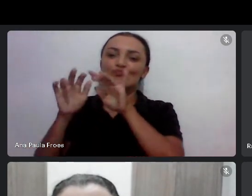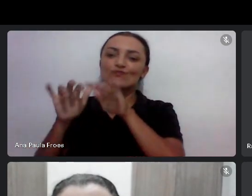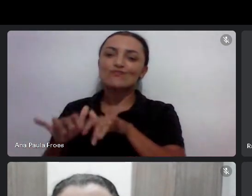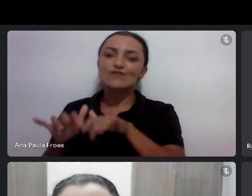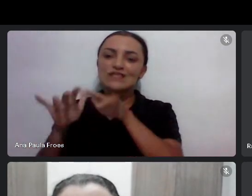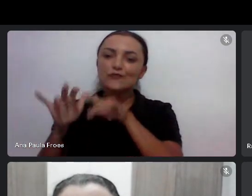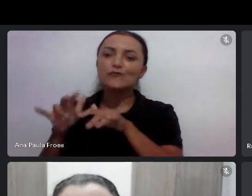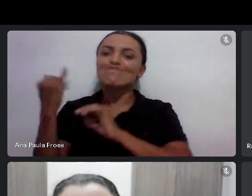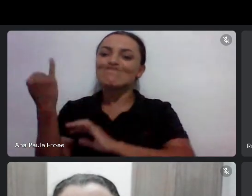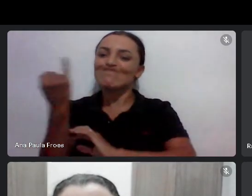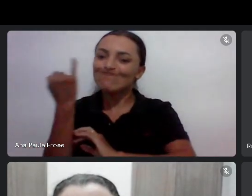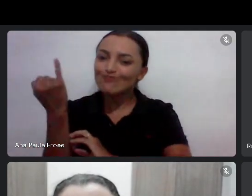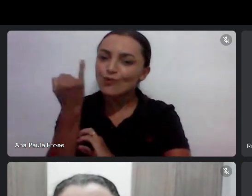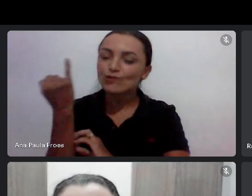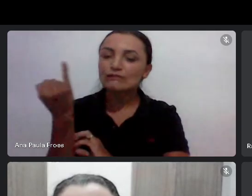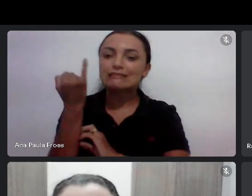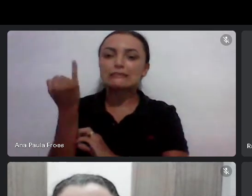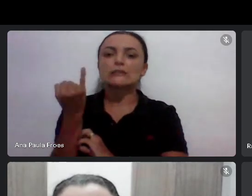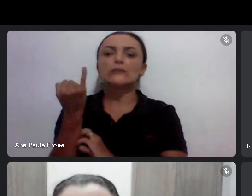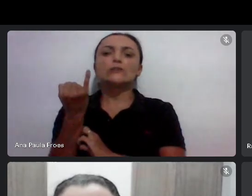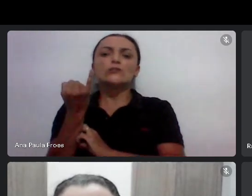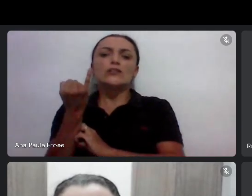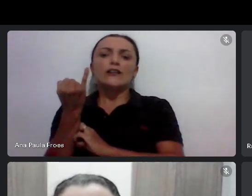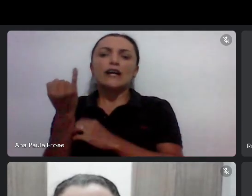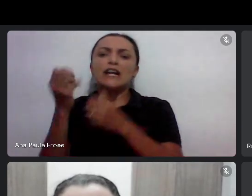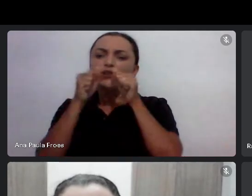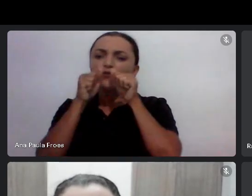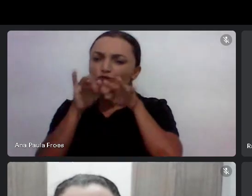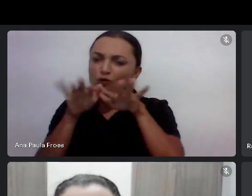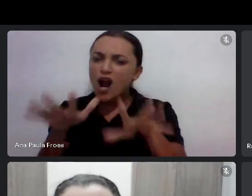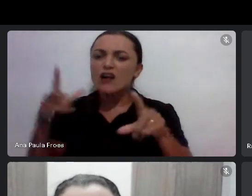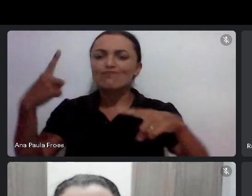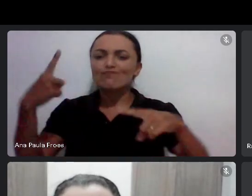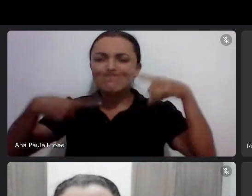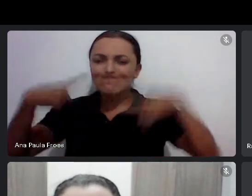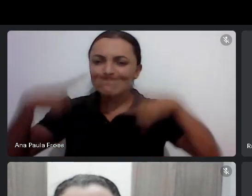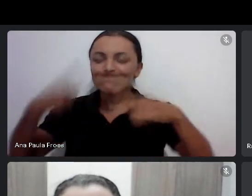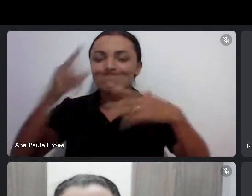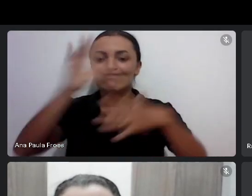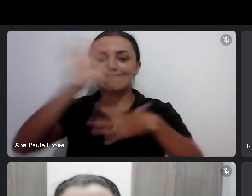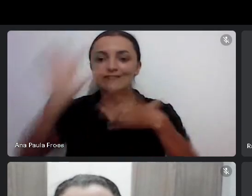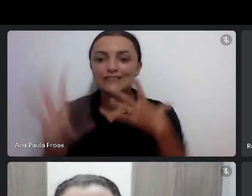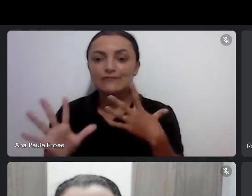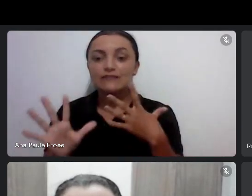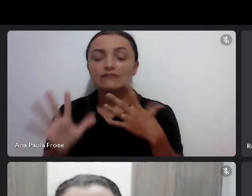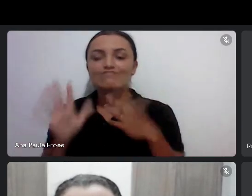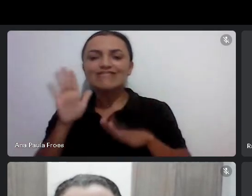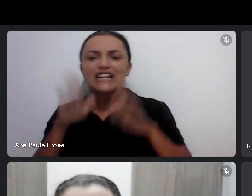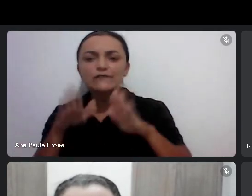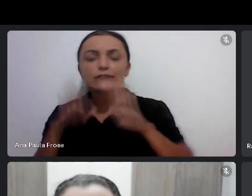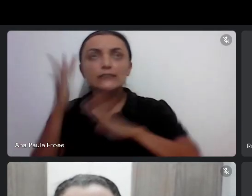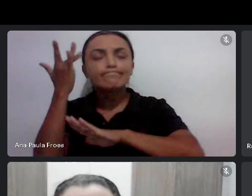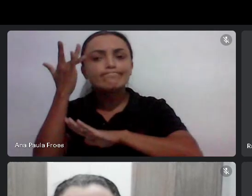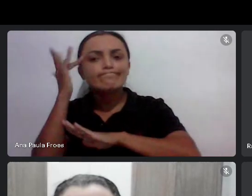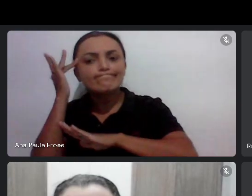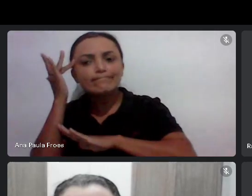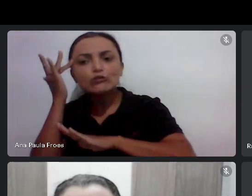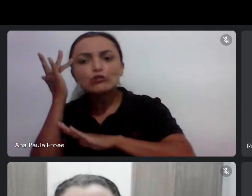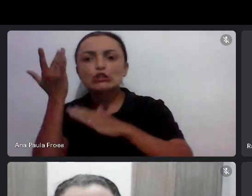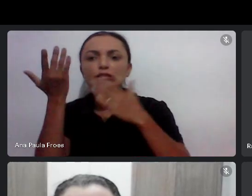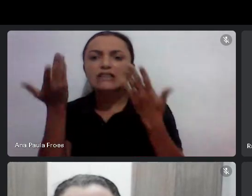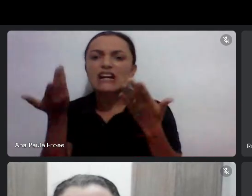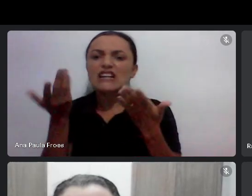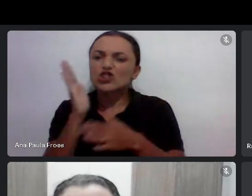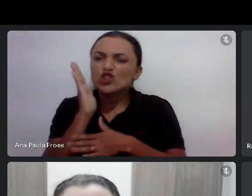Libras, está discutindo, está divulgando. Às vezes a gente acha que já está um pouco gasto,